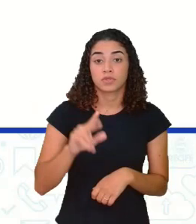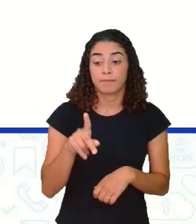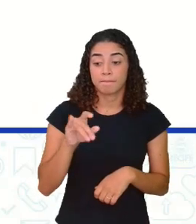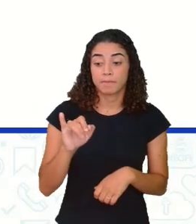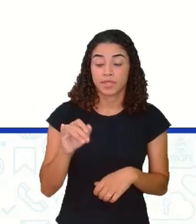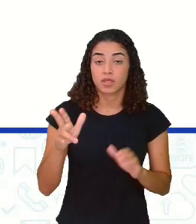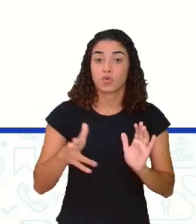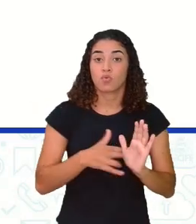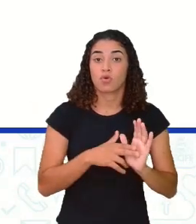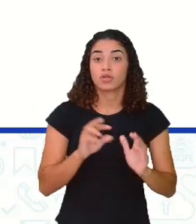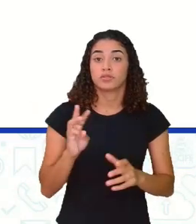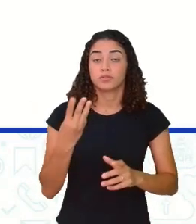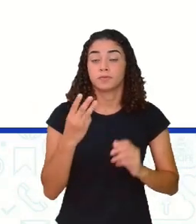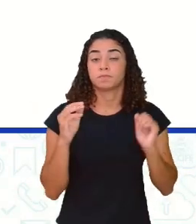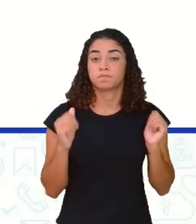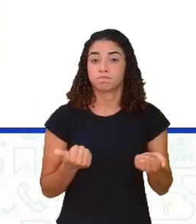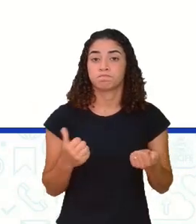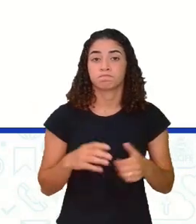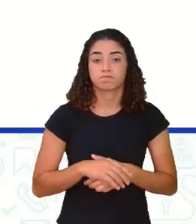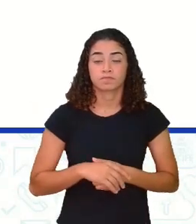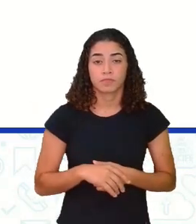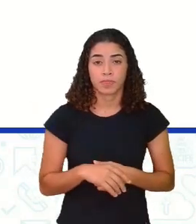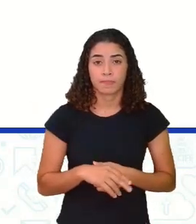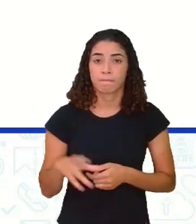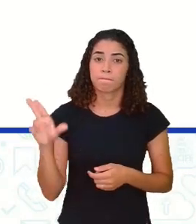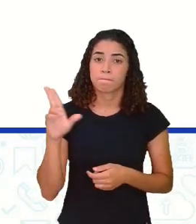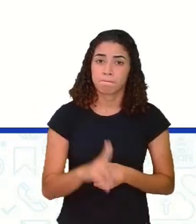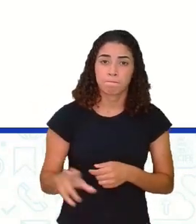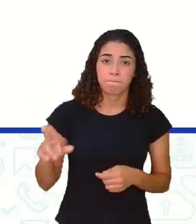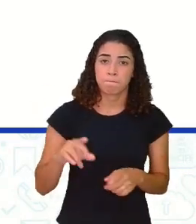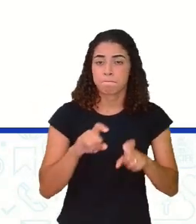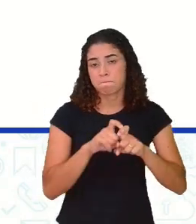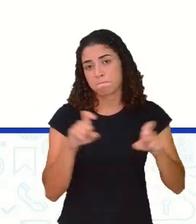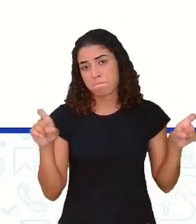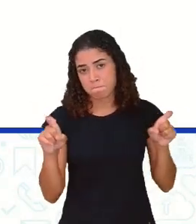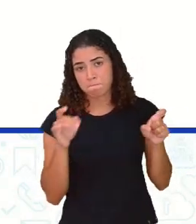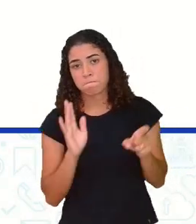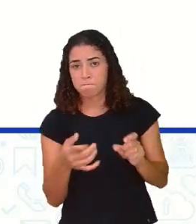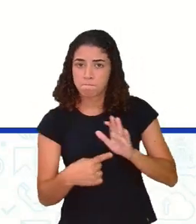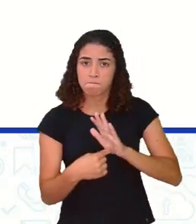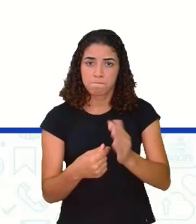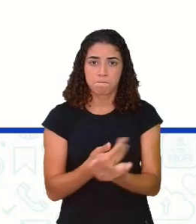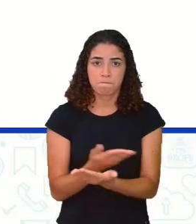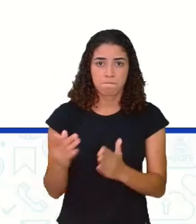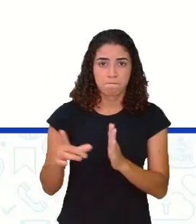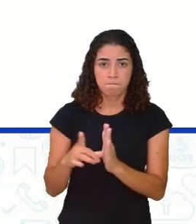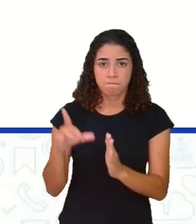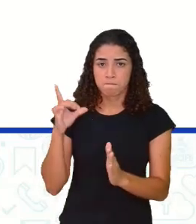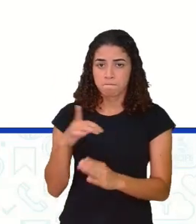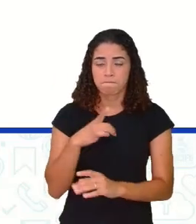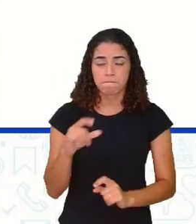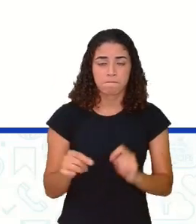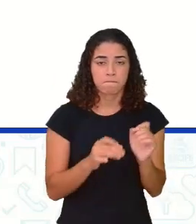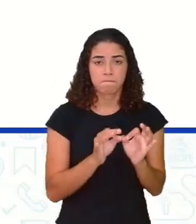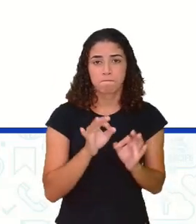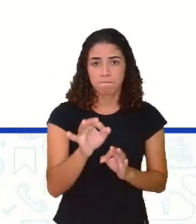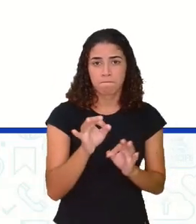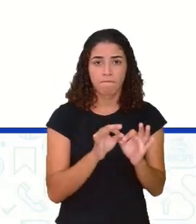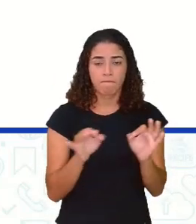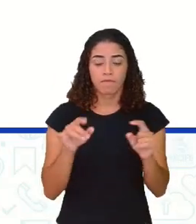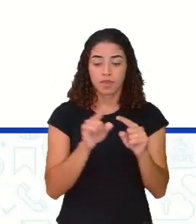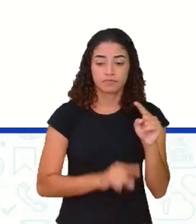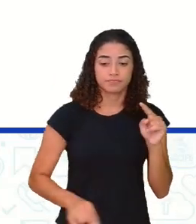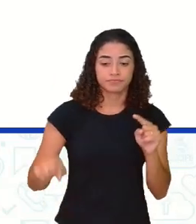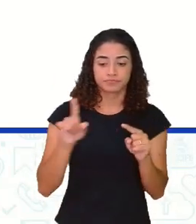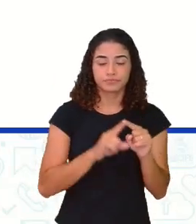π igual a 3. Utiliza lá aquela fórmula, onde o comprimento da circunferência vai